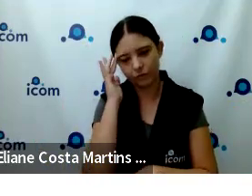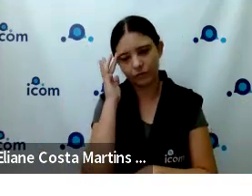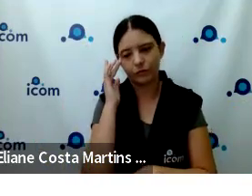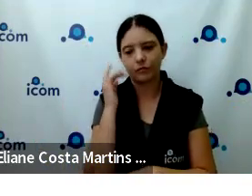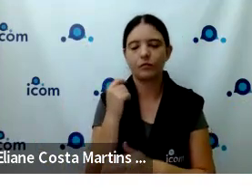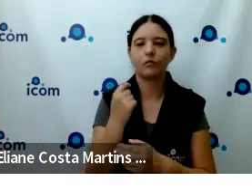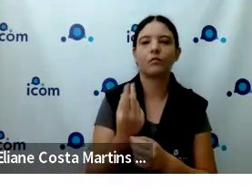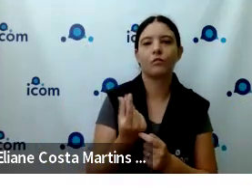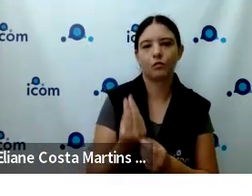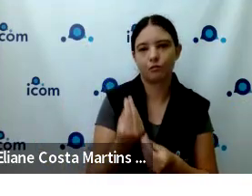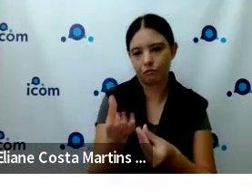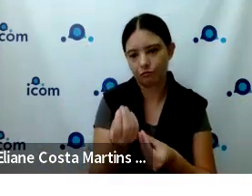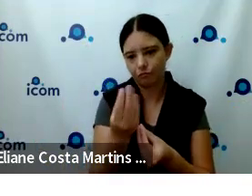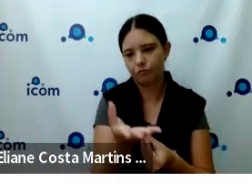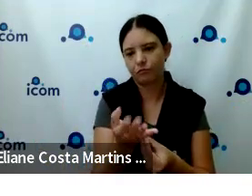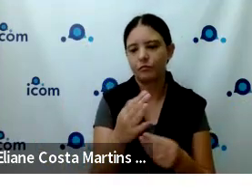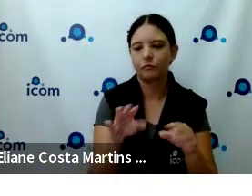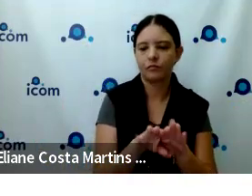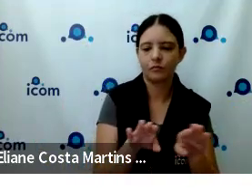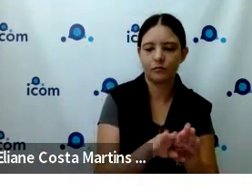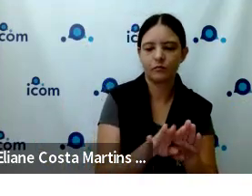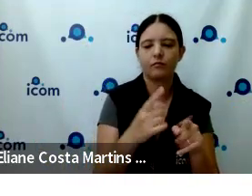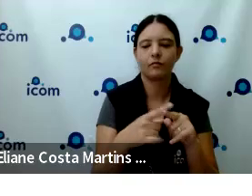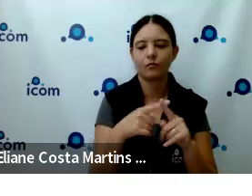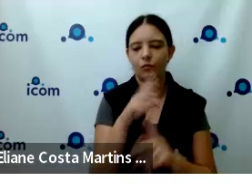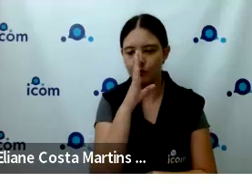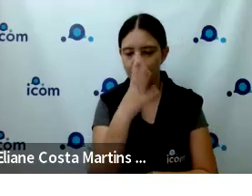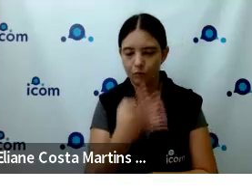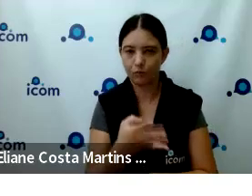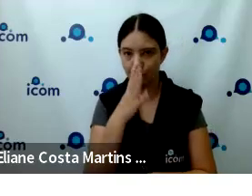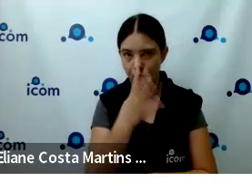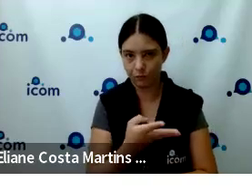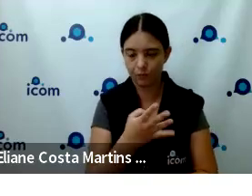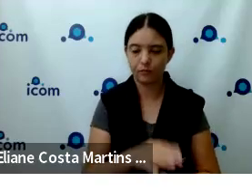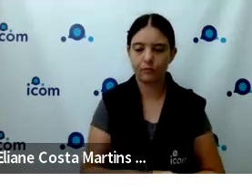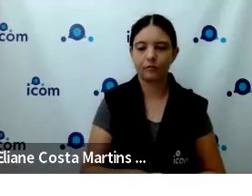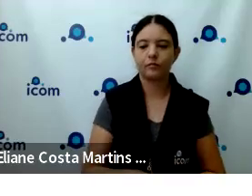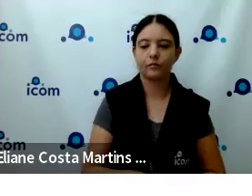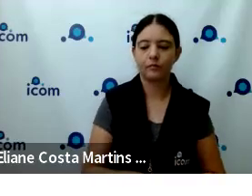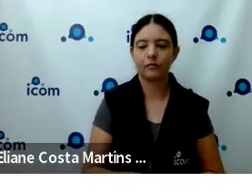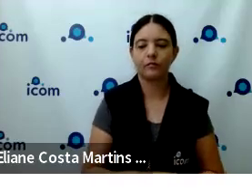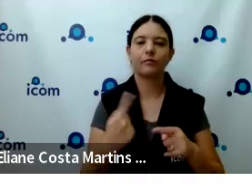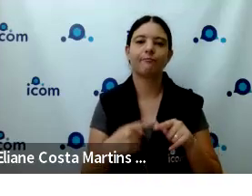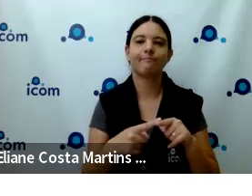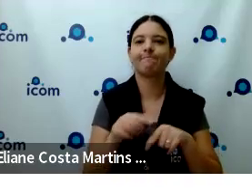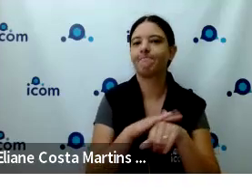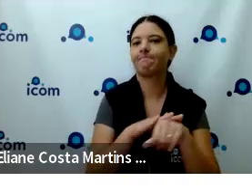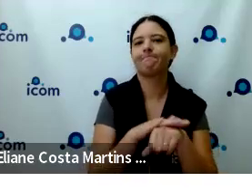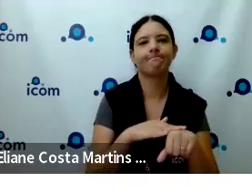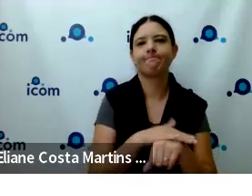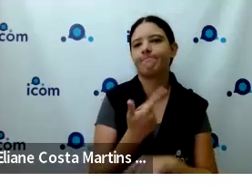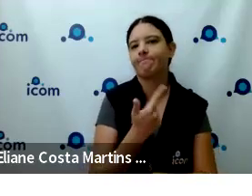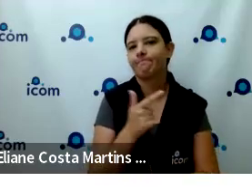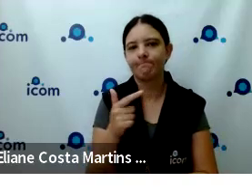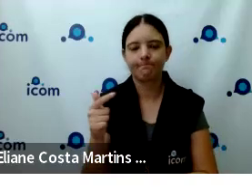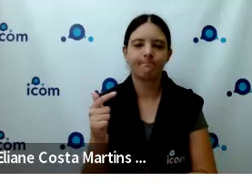erário, né, em toda essa estrutura aí de julgamento. E não há sequer uma conversa